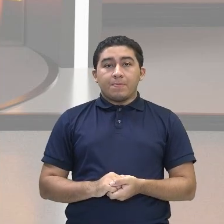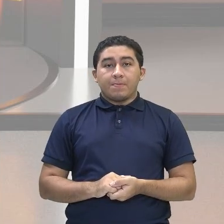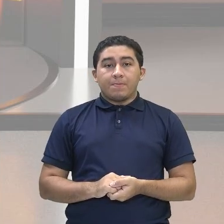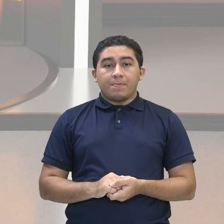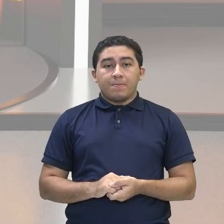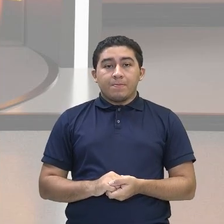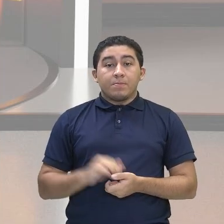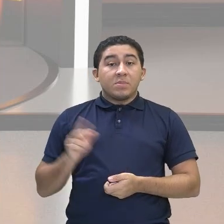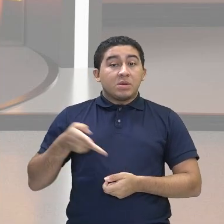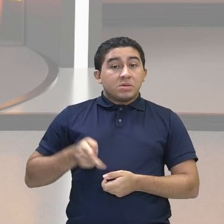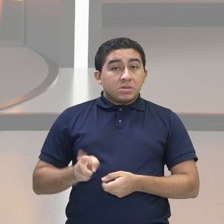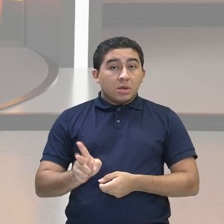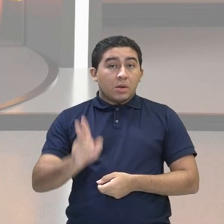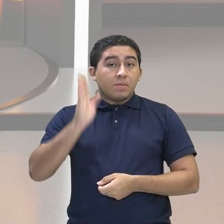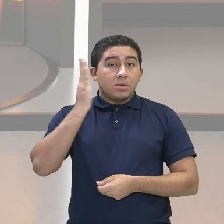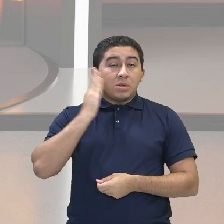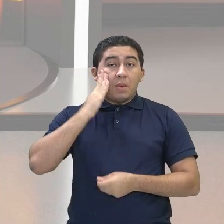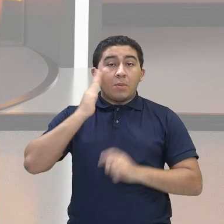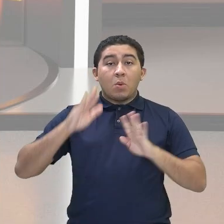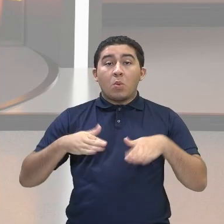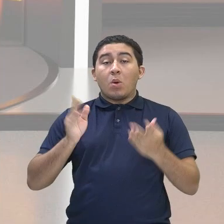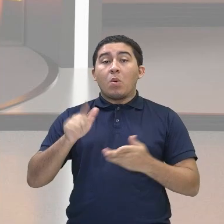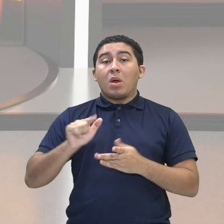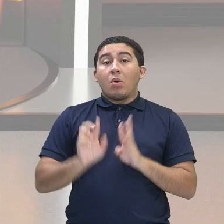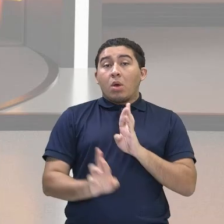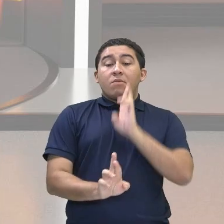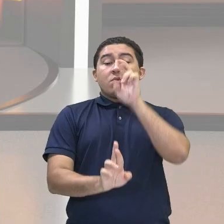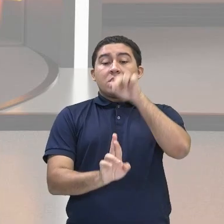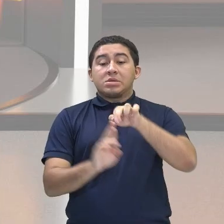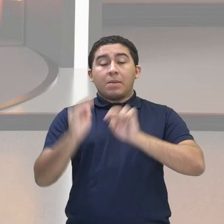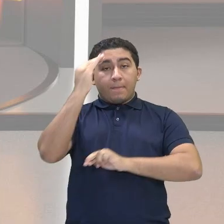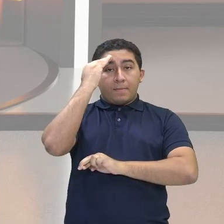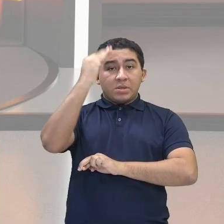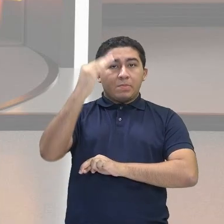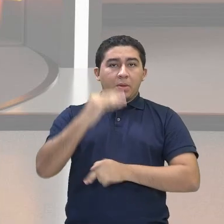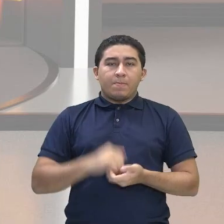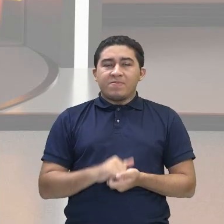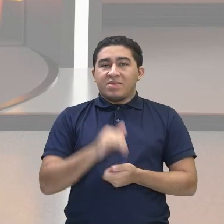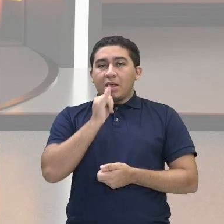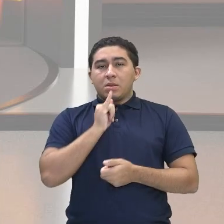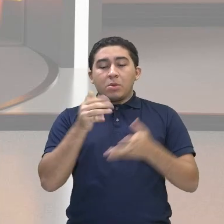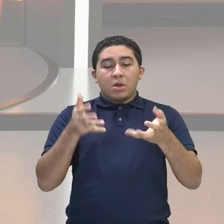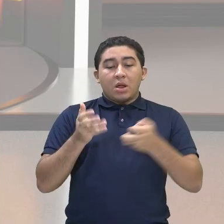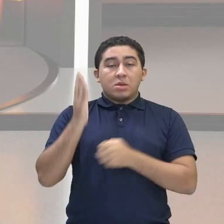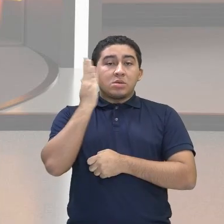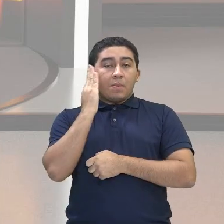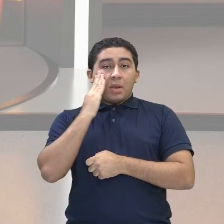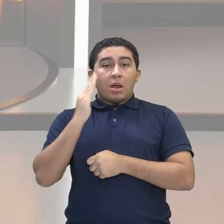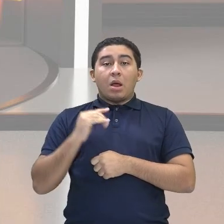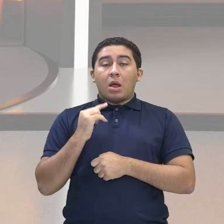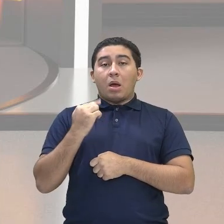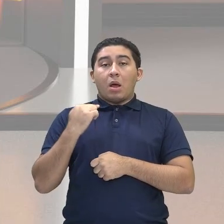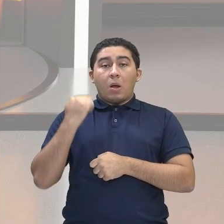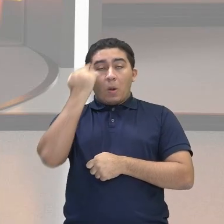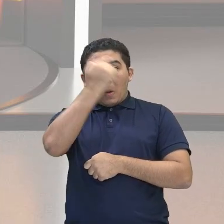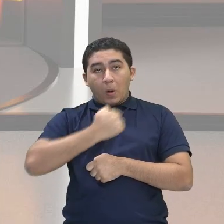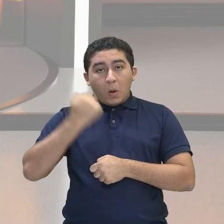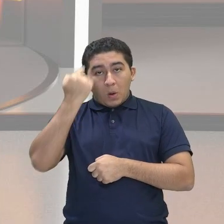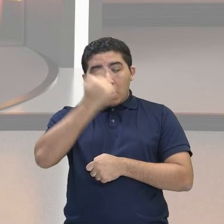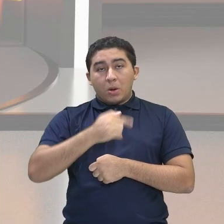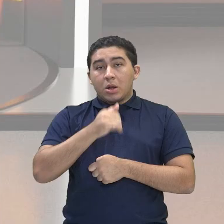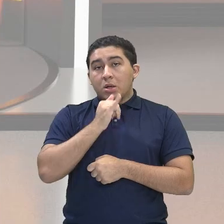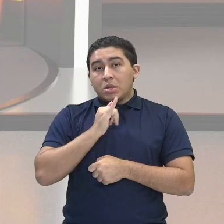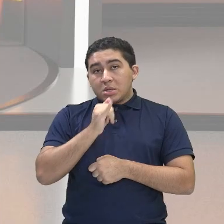Mas sempre sabendo qual é o meu ponto de referência. Eu quero saber o horário